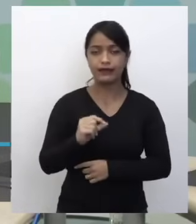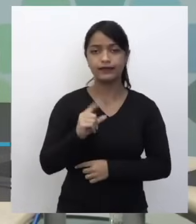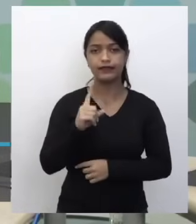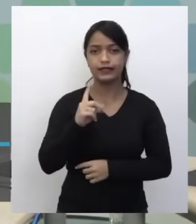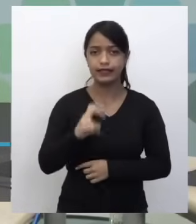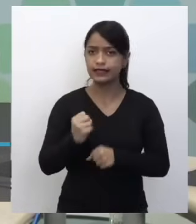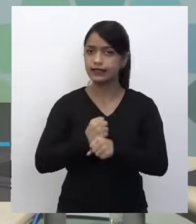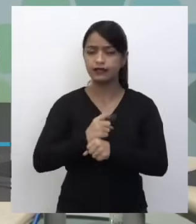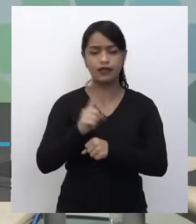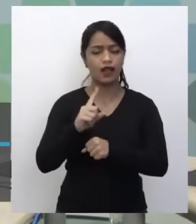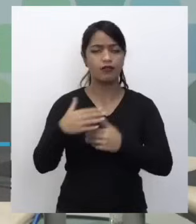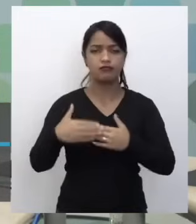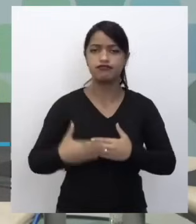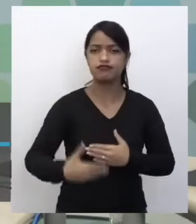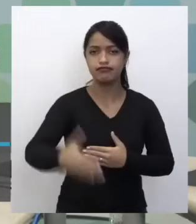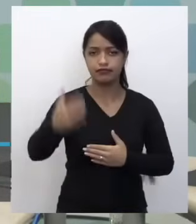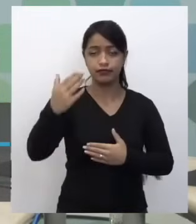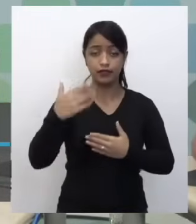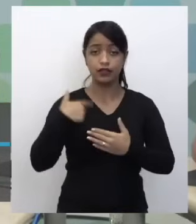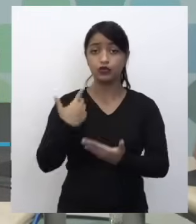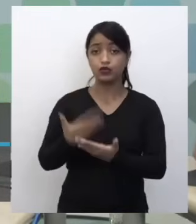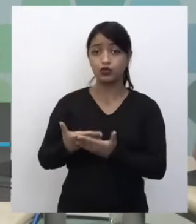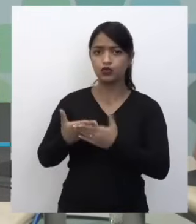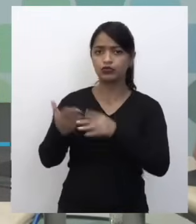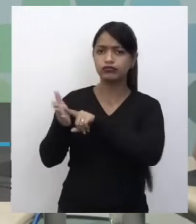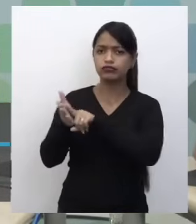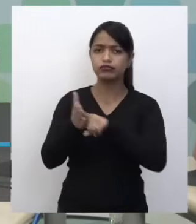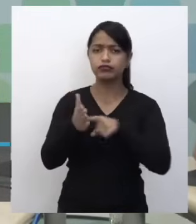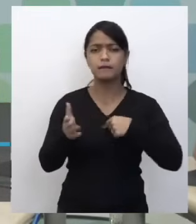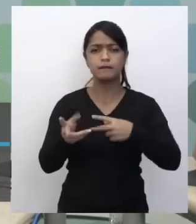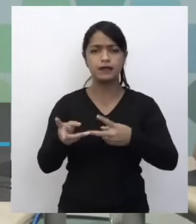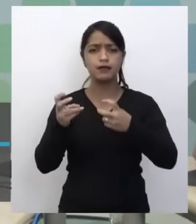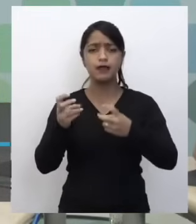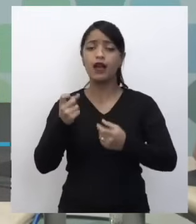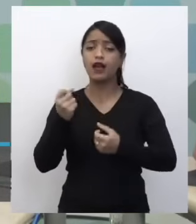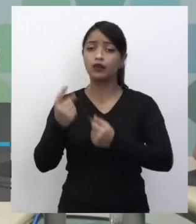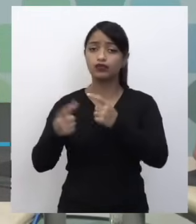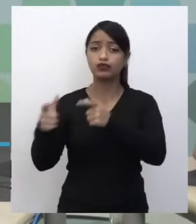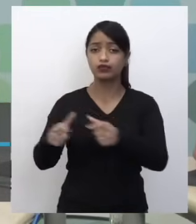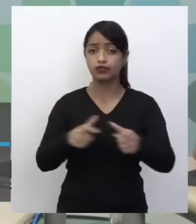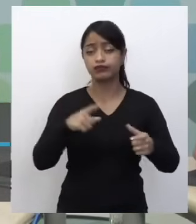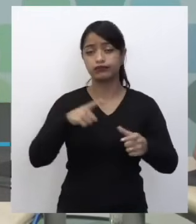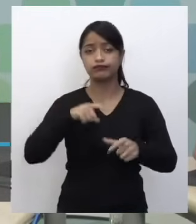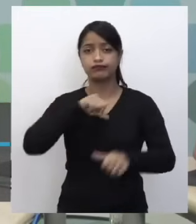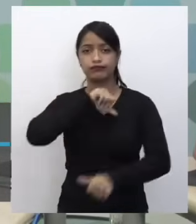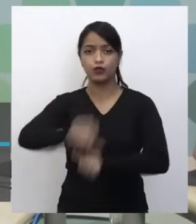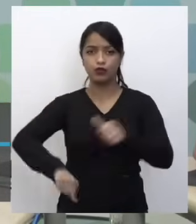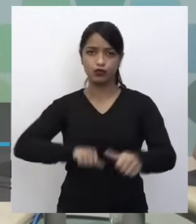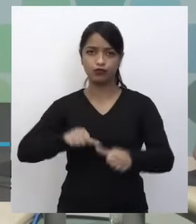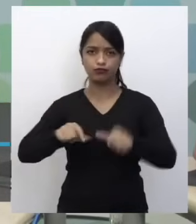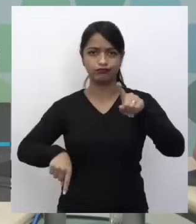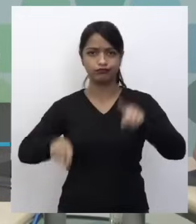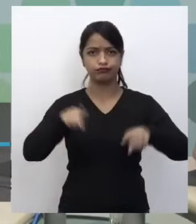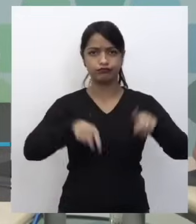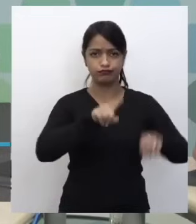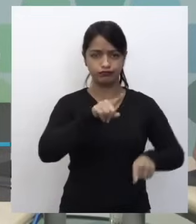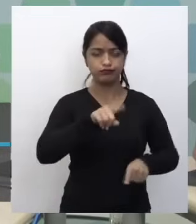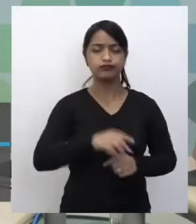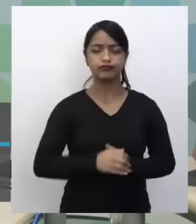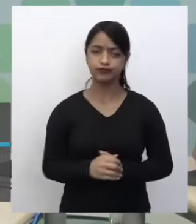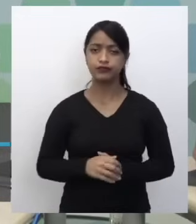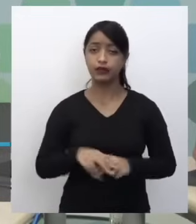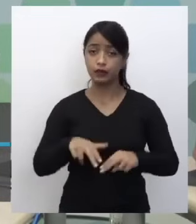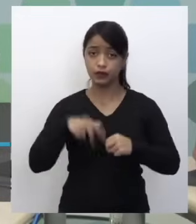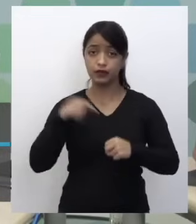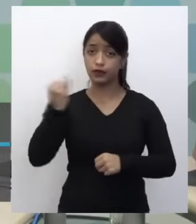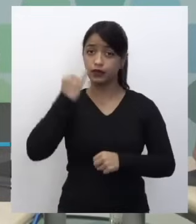né, dos estudos, algumas regiões podem sofrer algumas alterações climáticas. Então, a importância, né? E depois